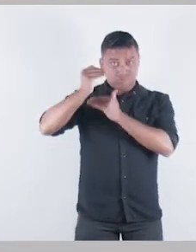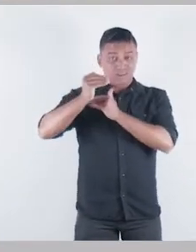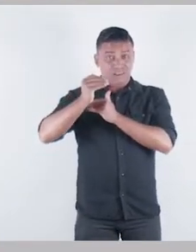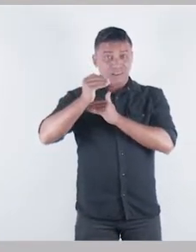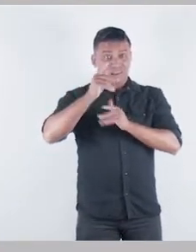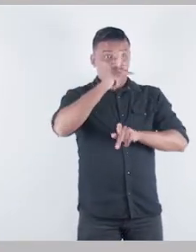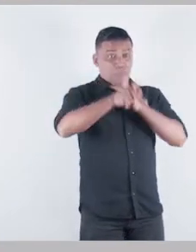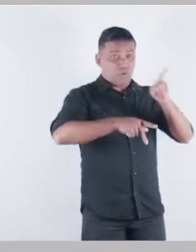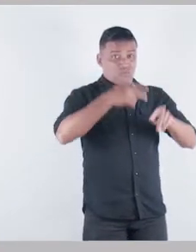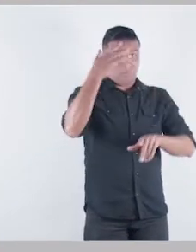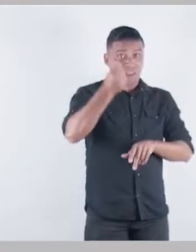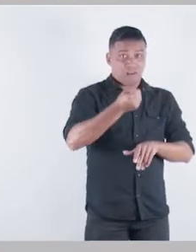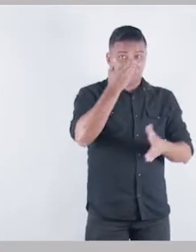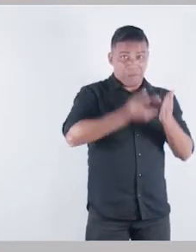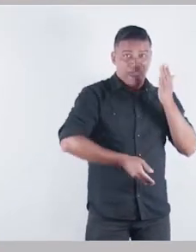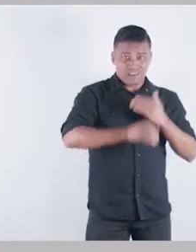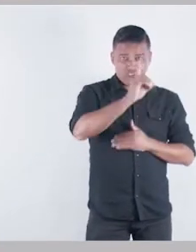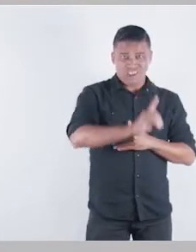né, consegue avançar,